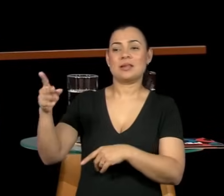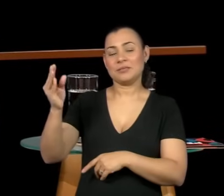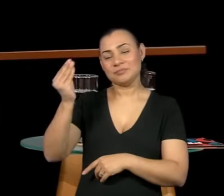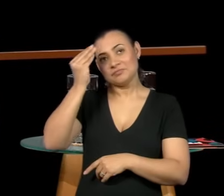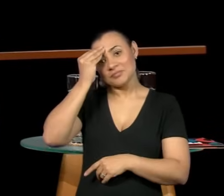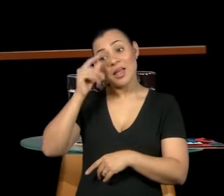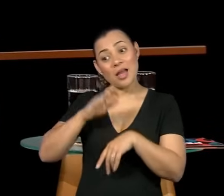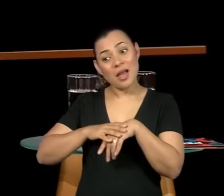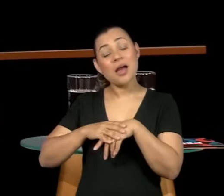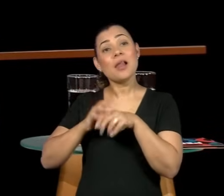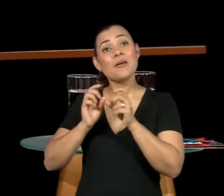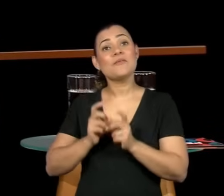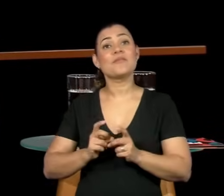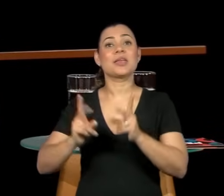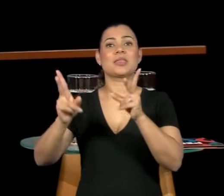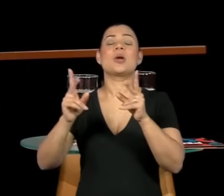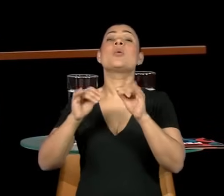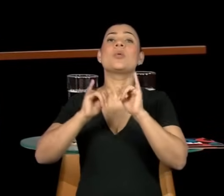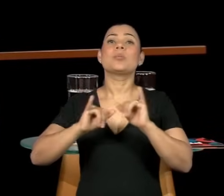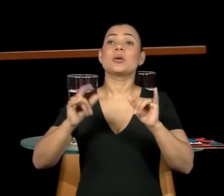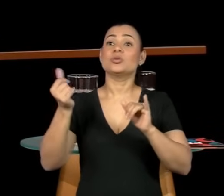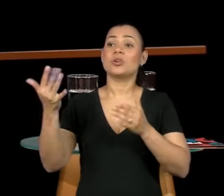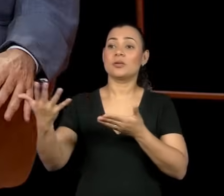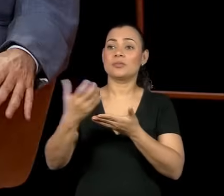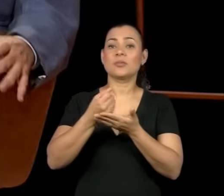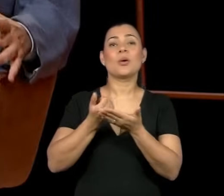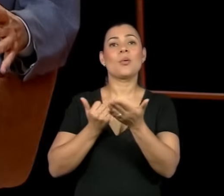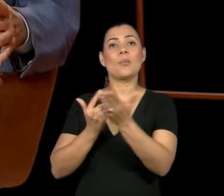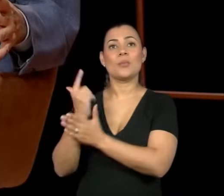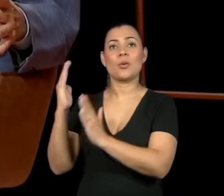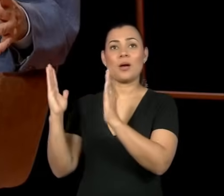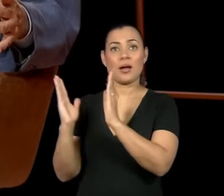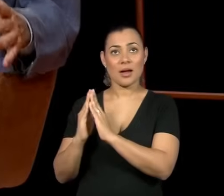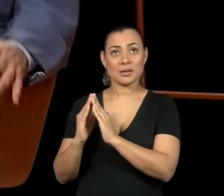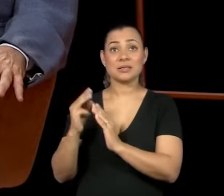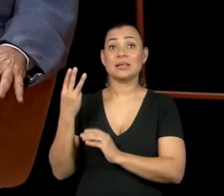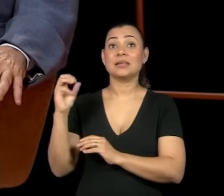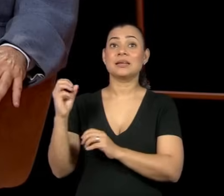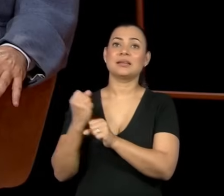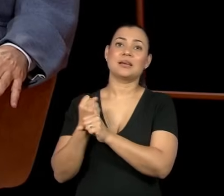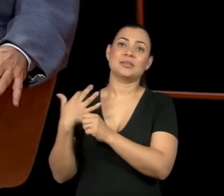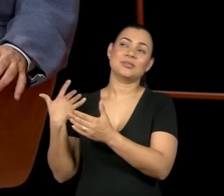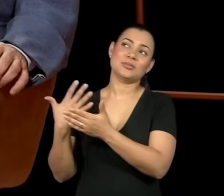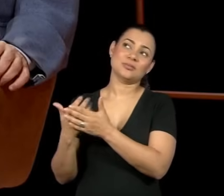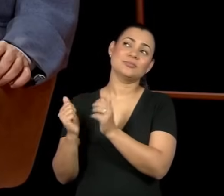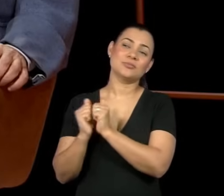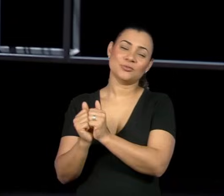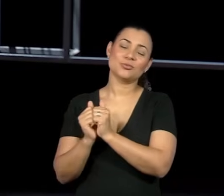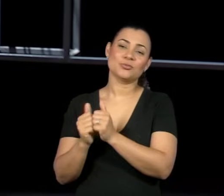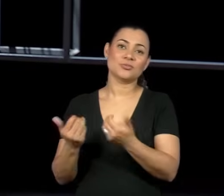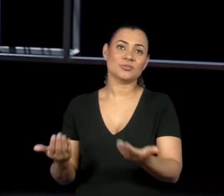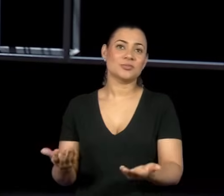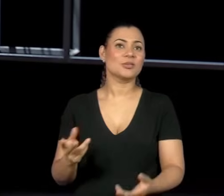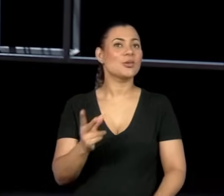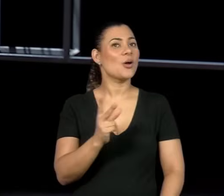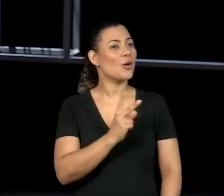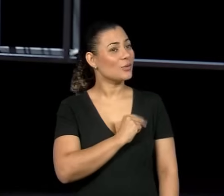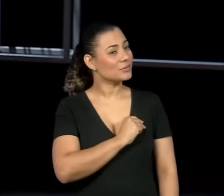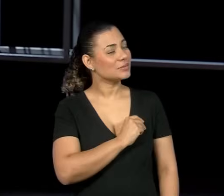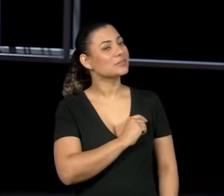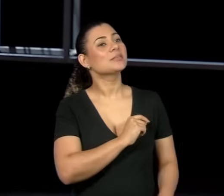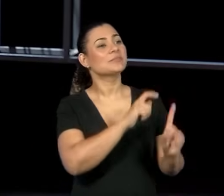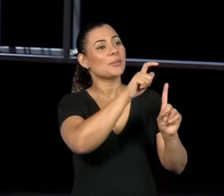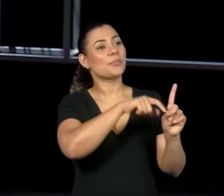elas fazer um comercial, com o dinheiro compramos uma casa, convivemos 30 anos juntos, né? Claro que não podia faltar o depoimento,